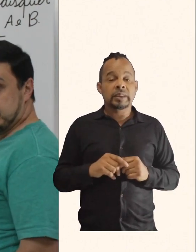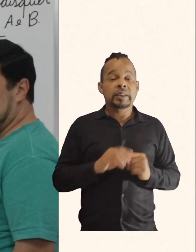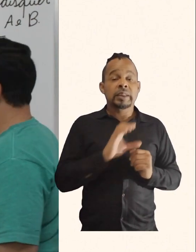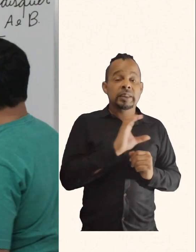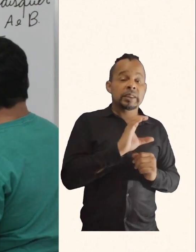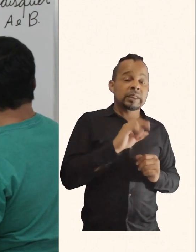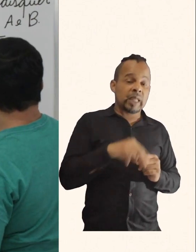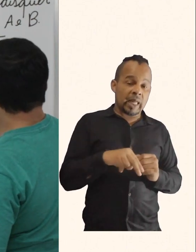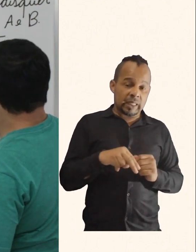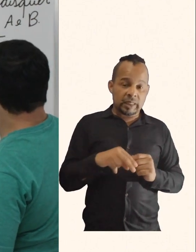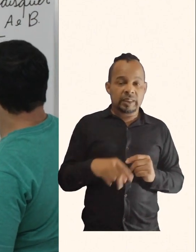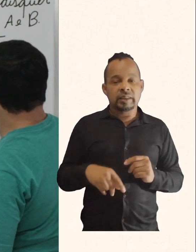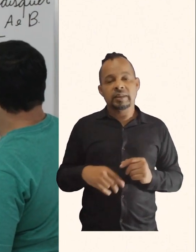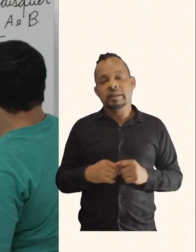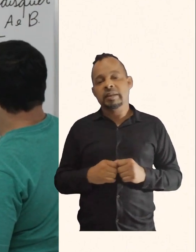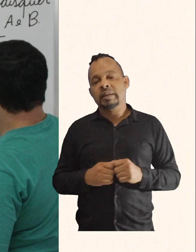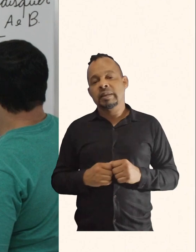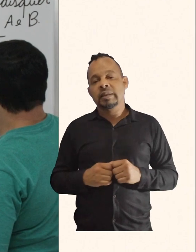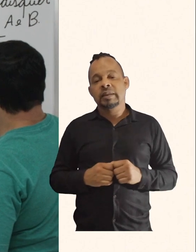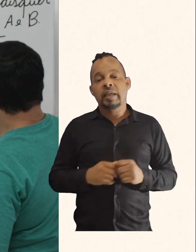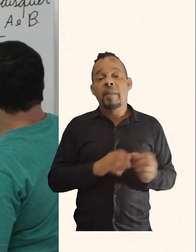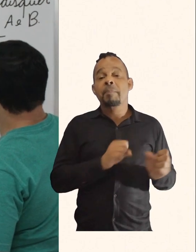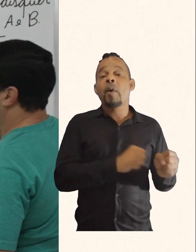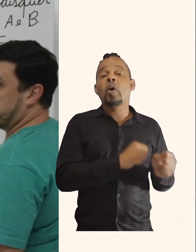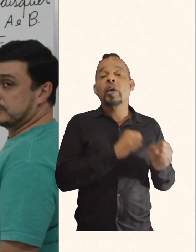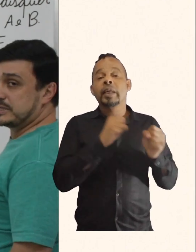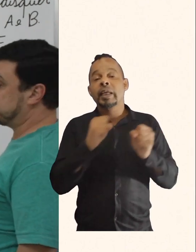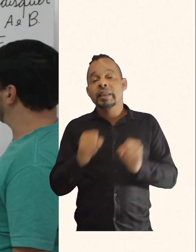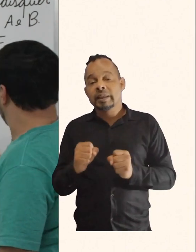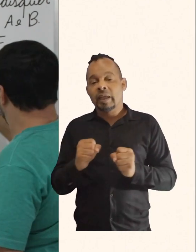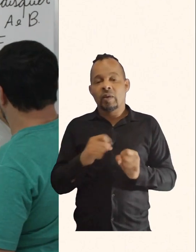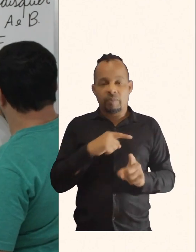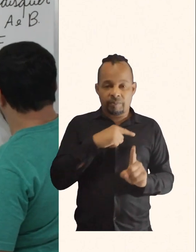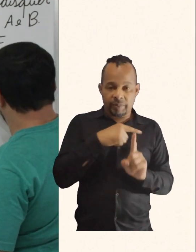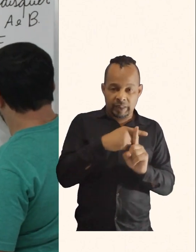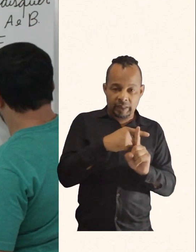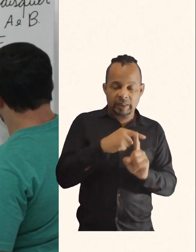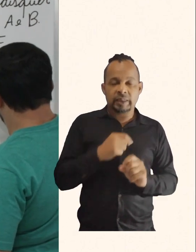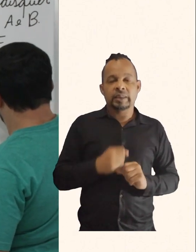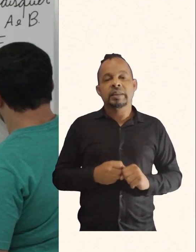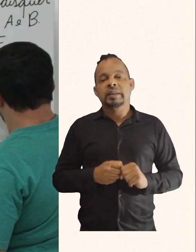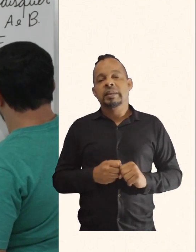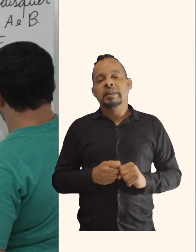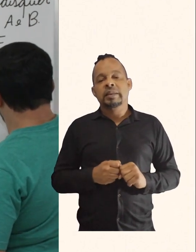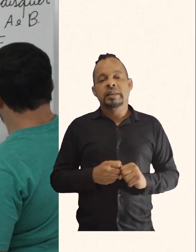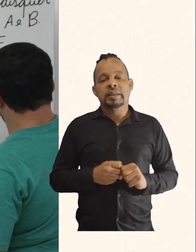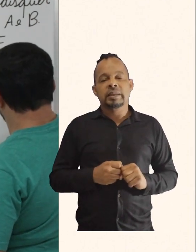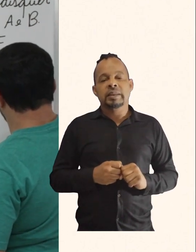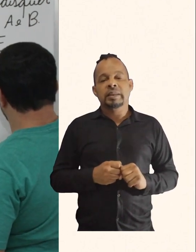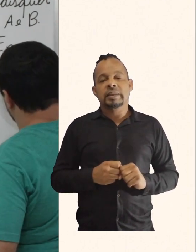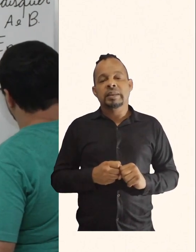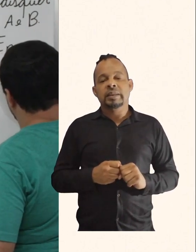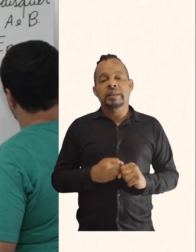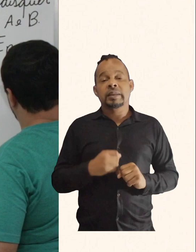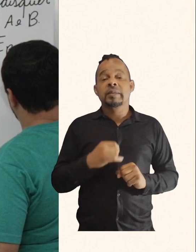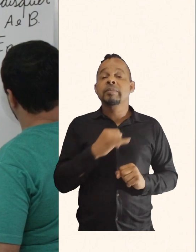B mais energia potencial em B